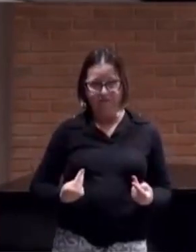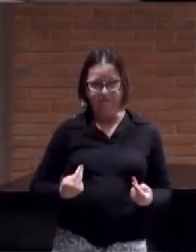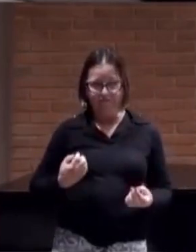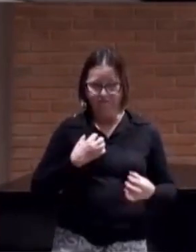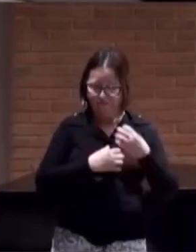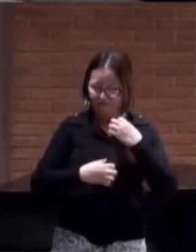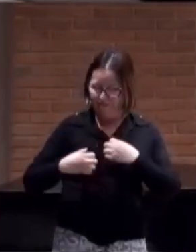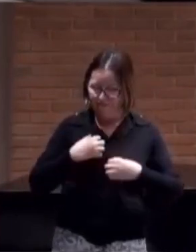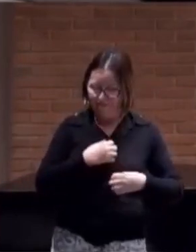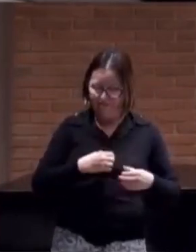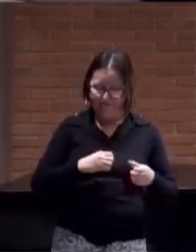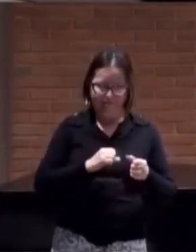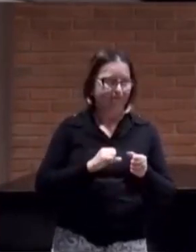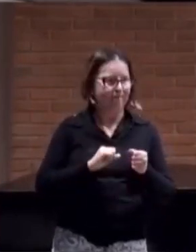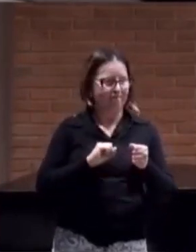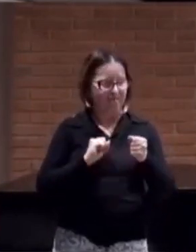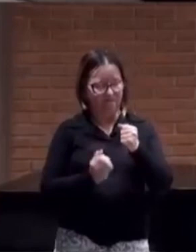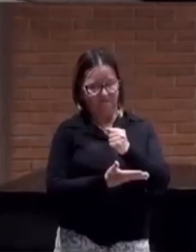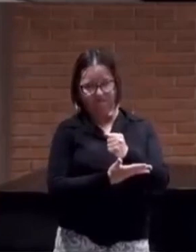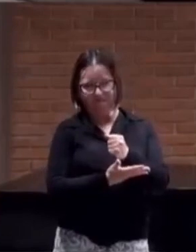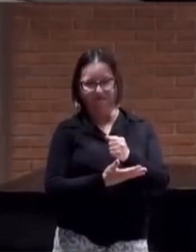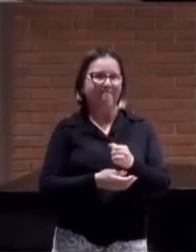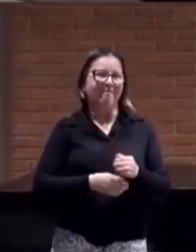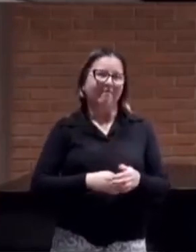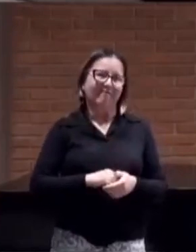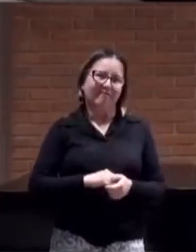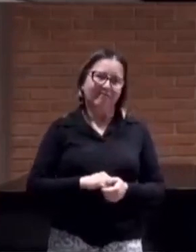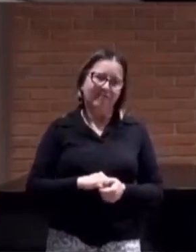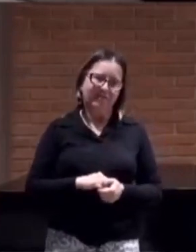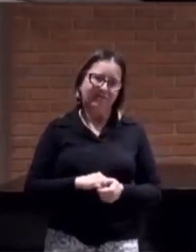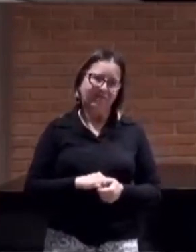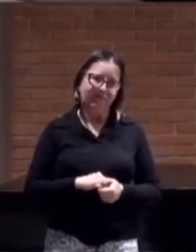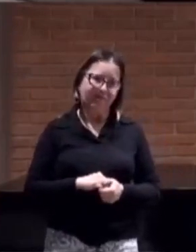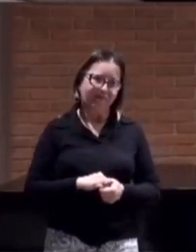desesperadamente corrupto.